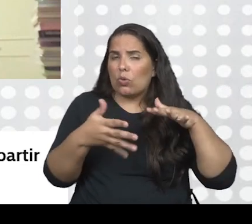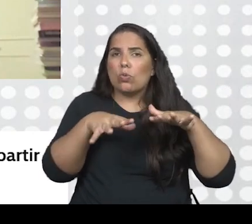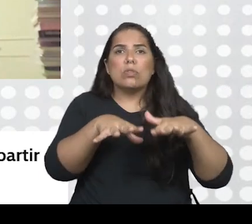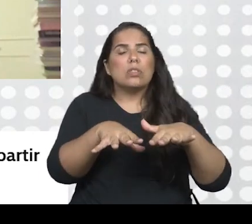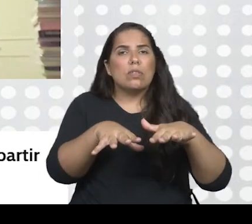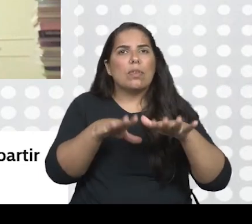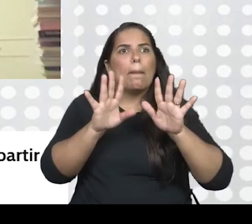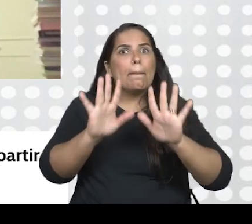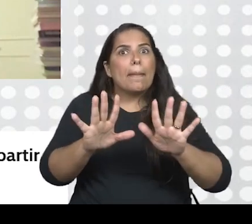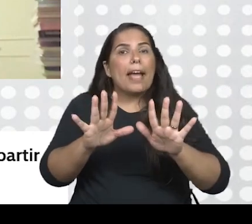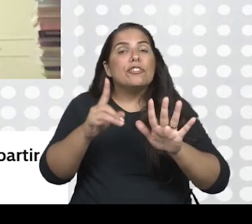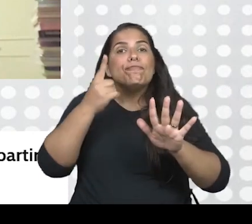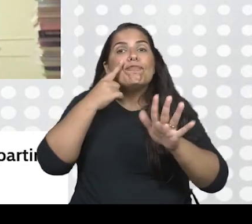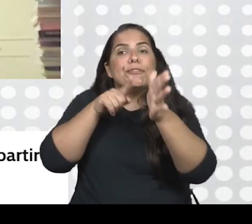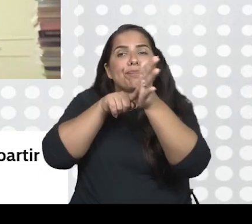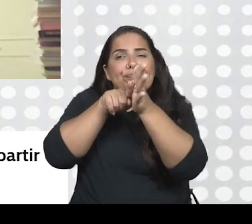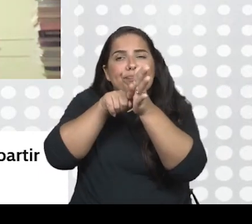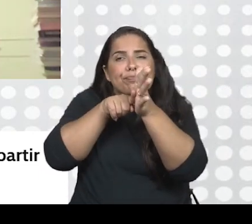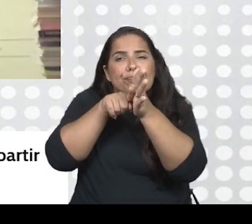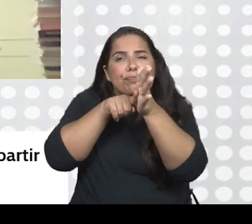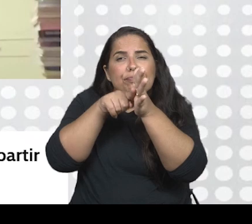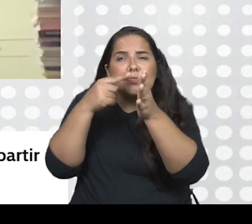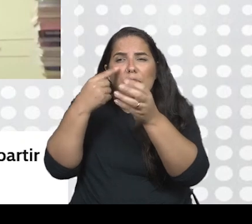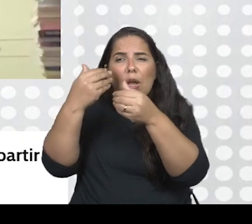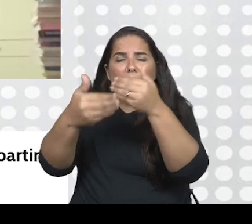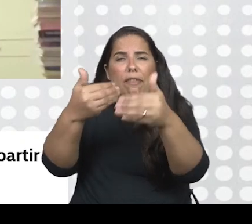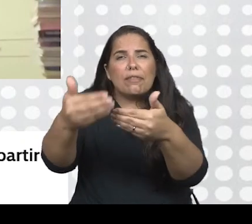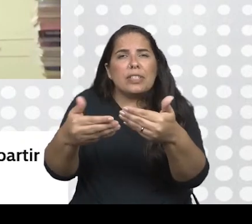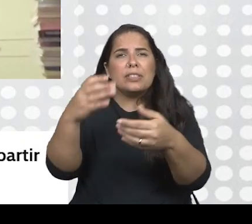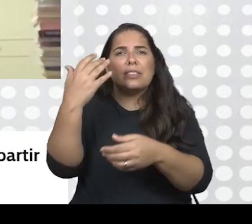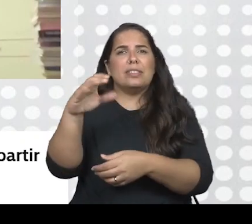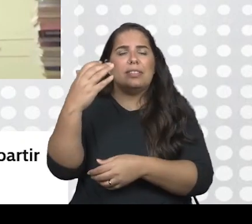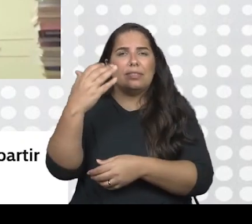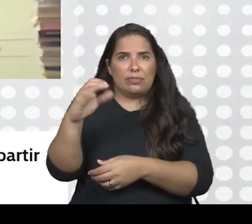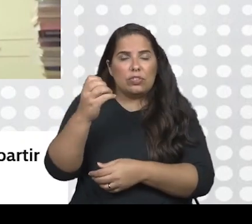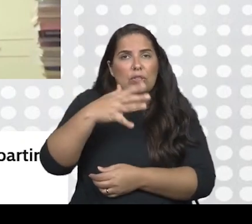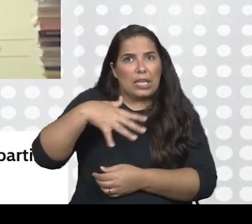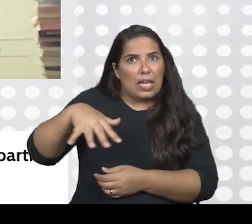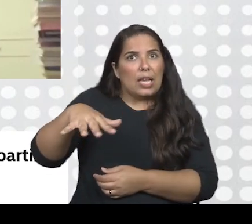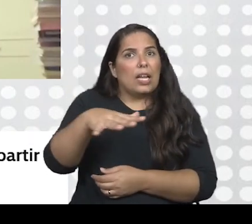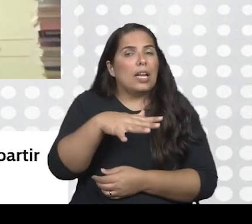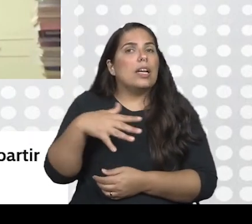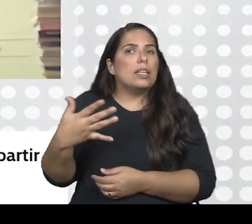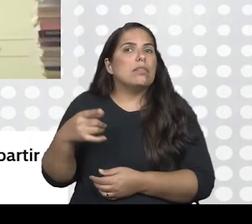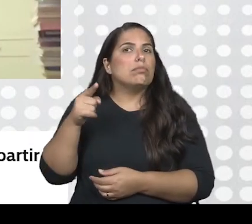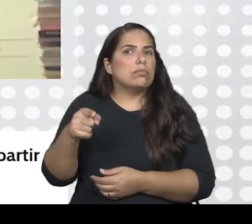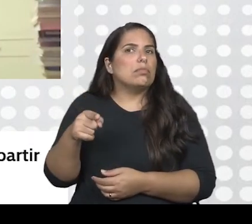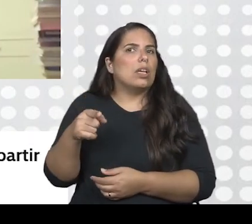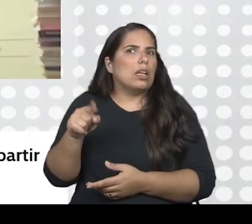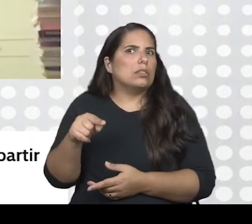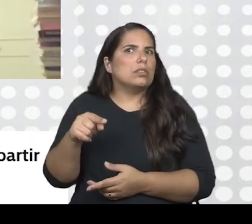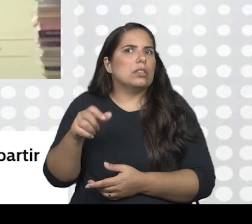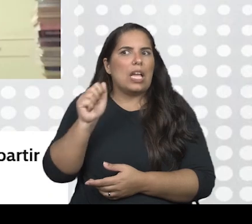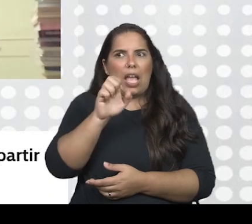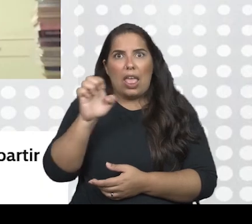inclusiva, mas revisarmos, à luz dos avanços científicos na área, essa perspectiva de